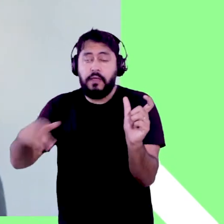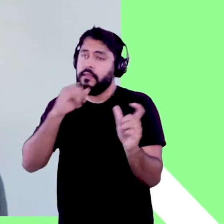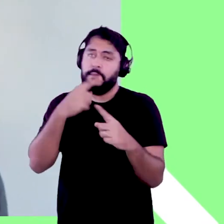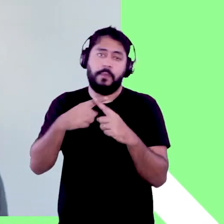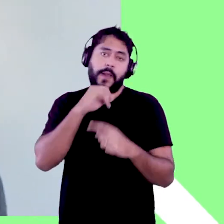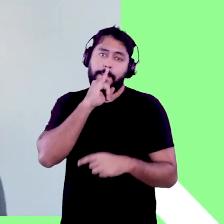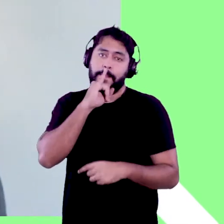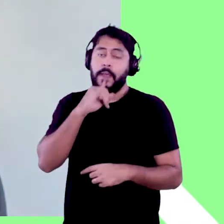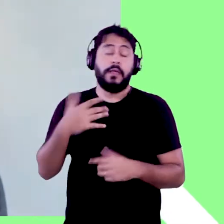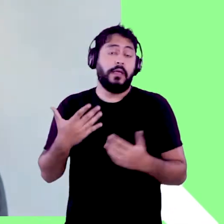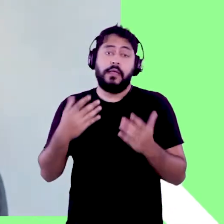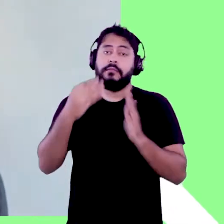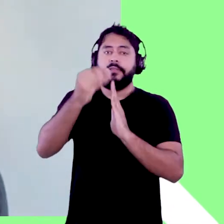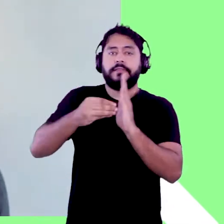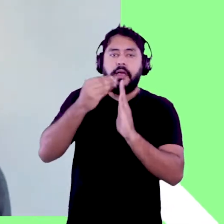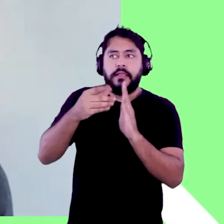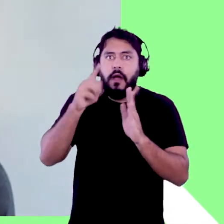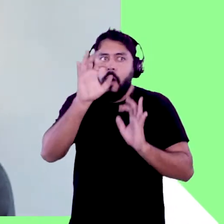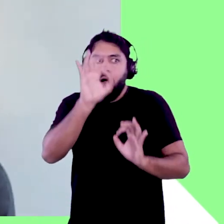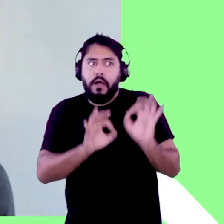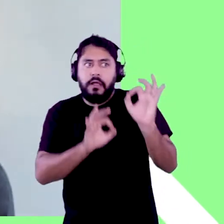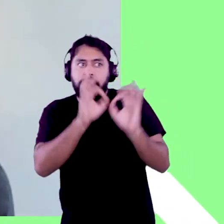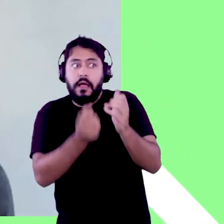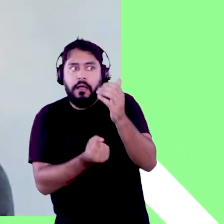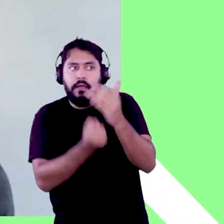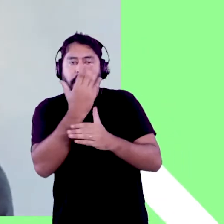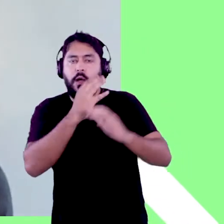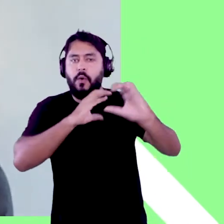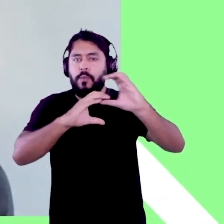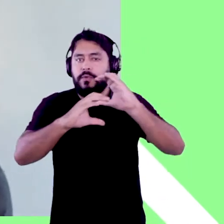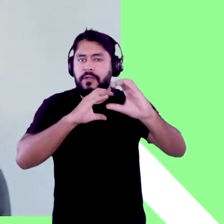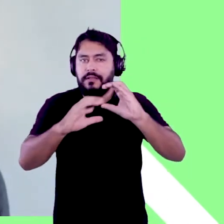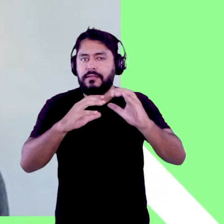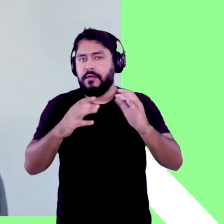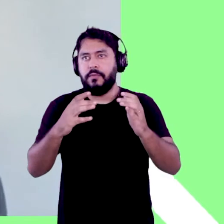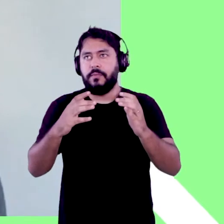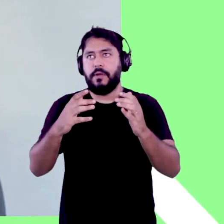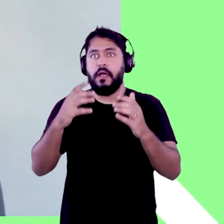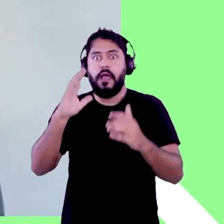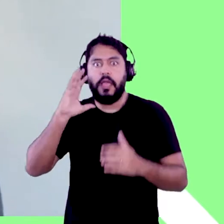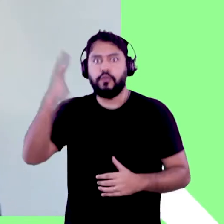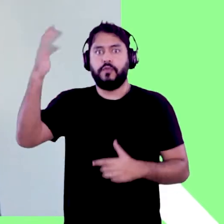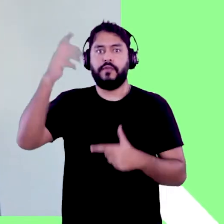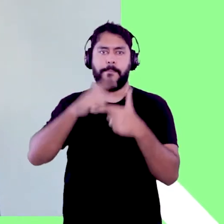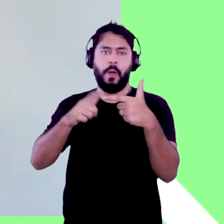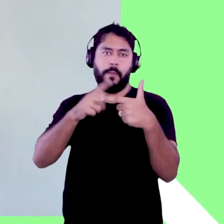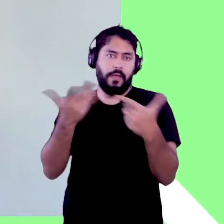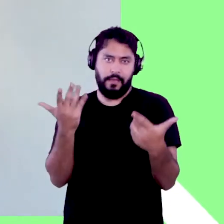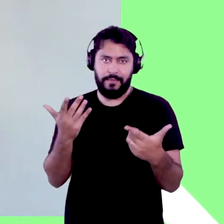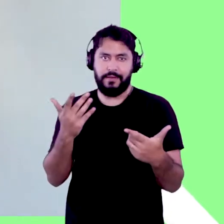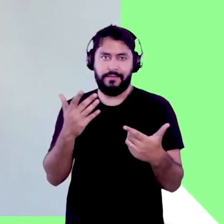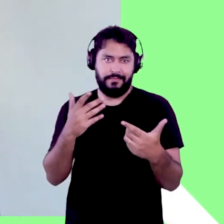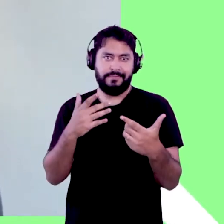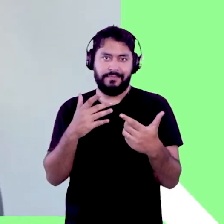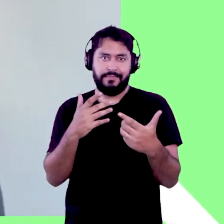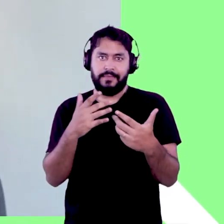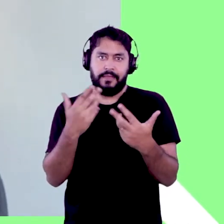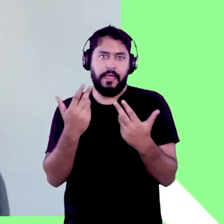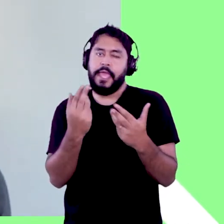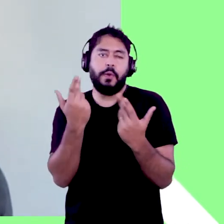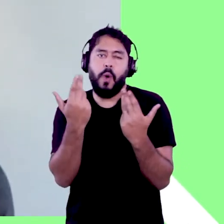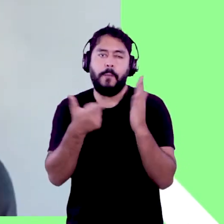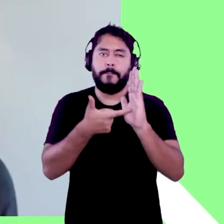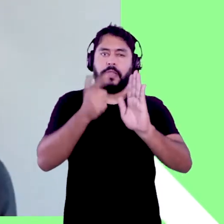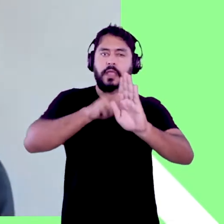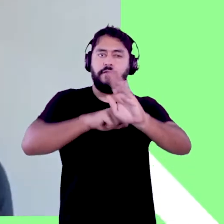uma comunicação para solucionar algum problema, né? Para criar pontes, né? Então, será